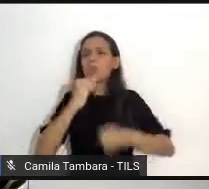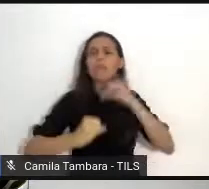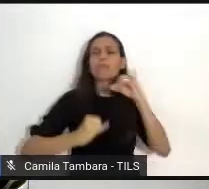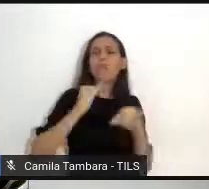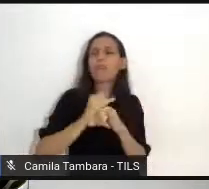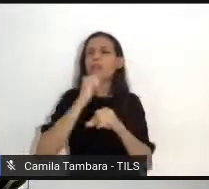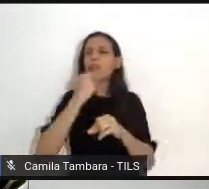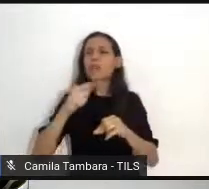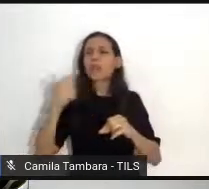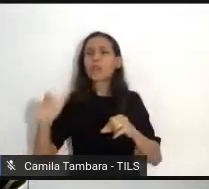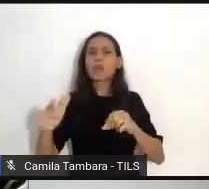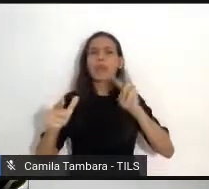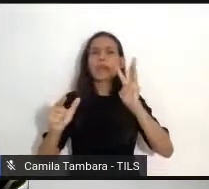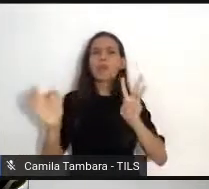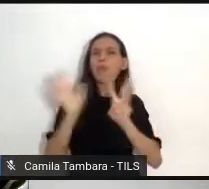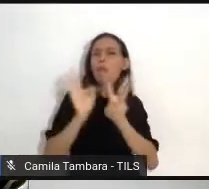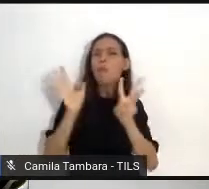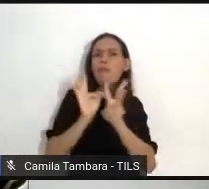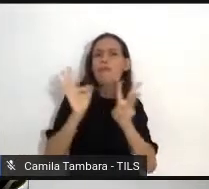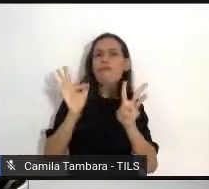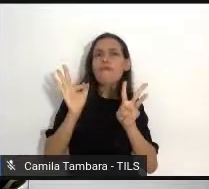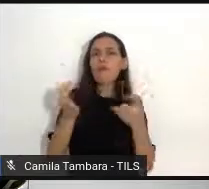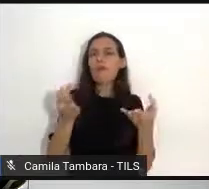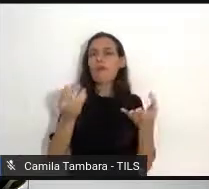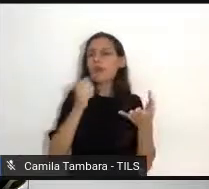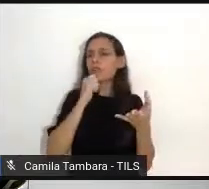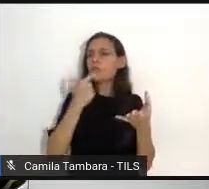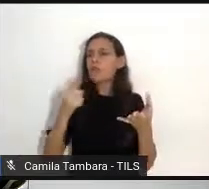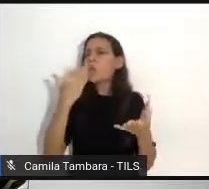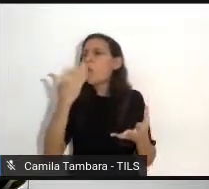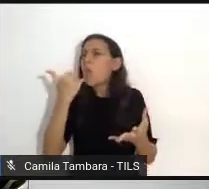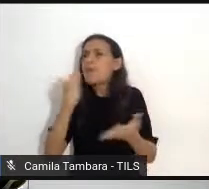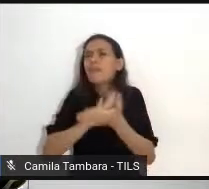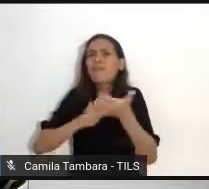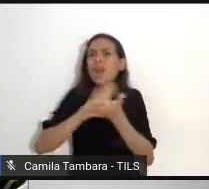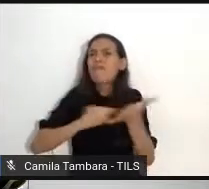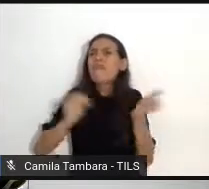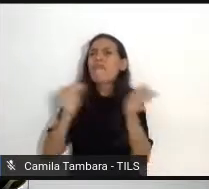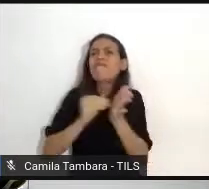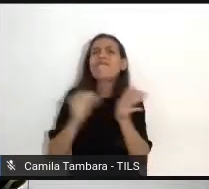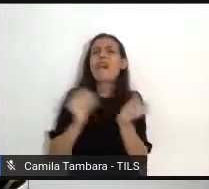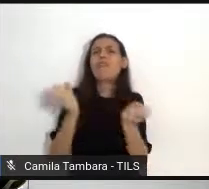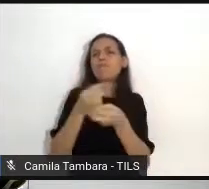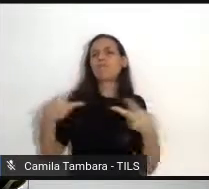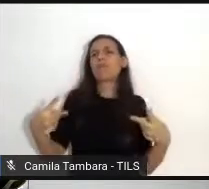Wi-Fi, eu não tenho nem comida em casa.